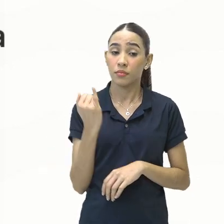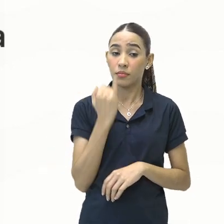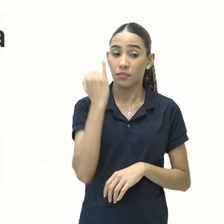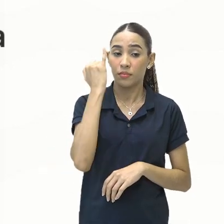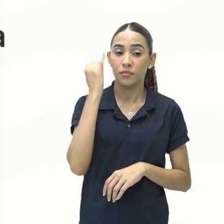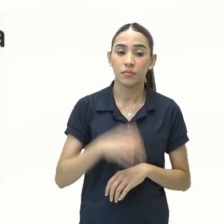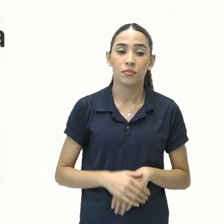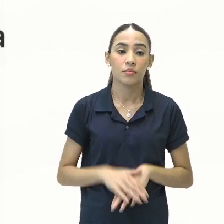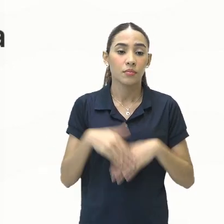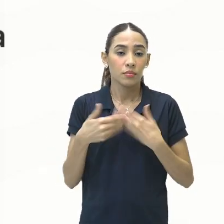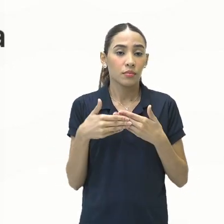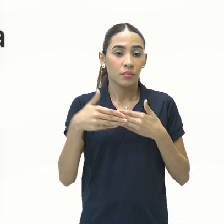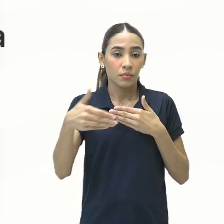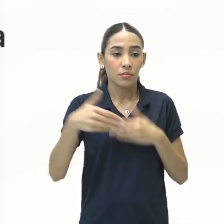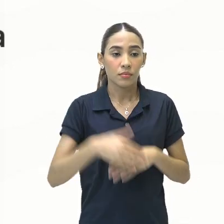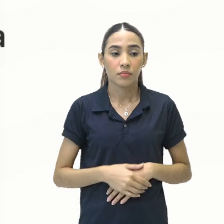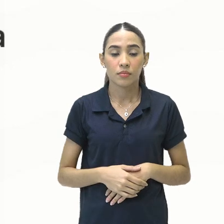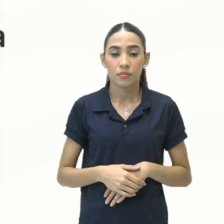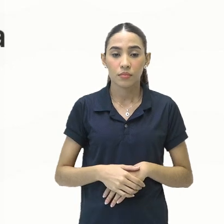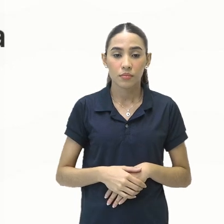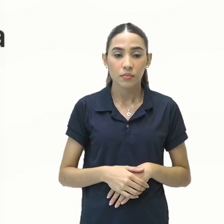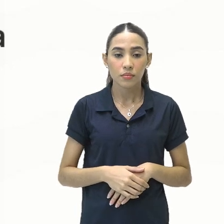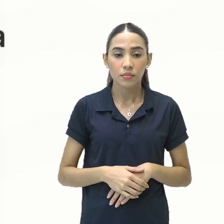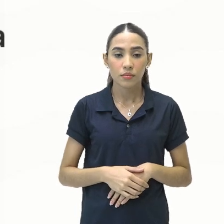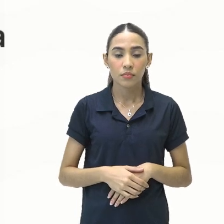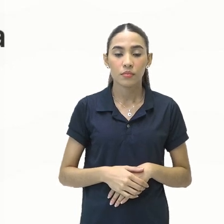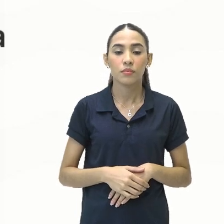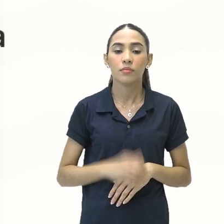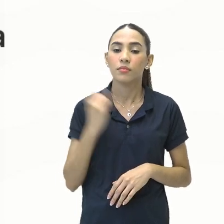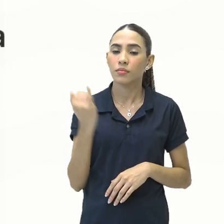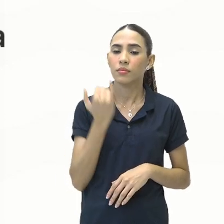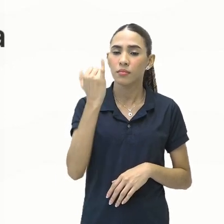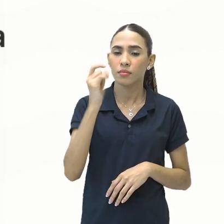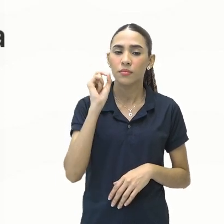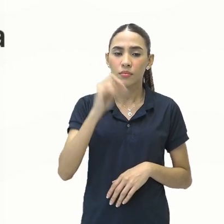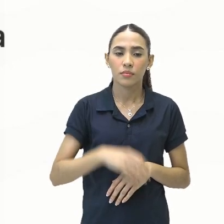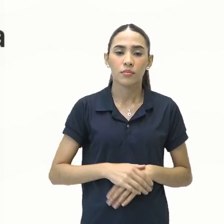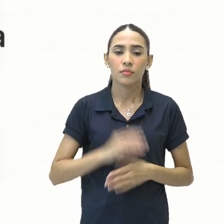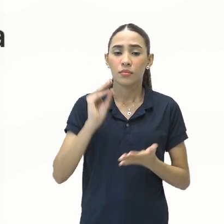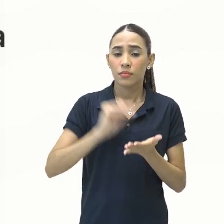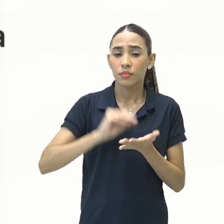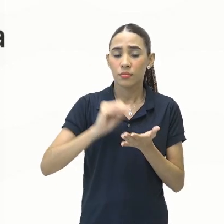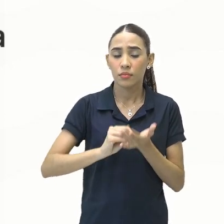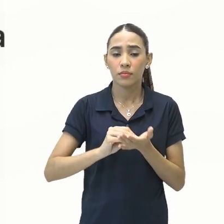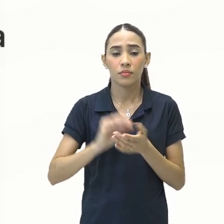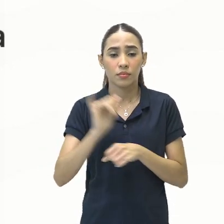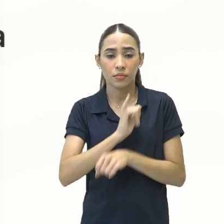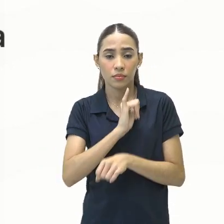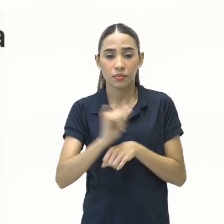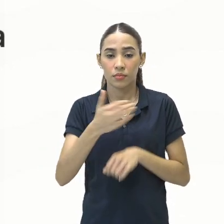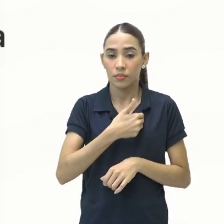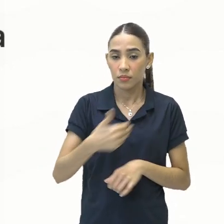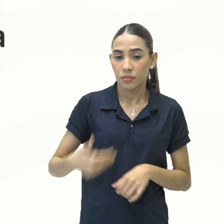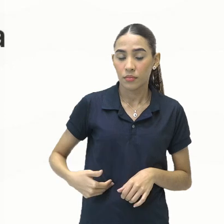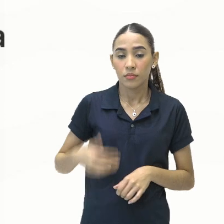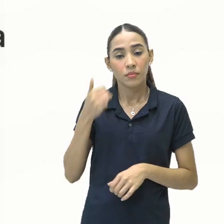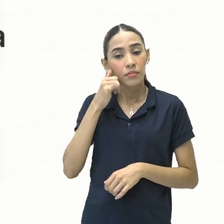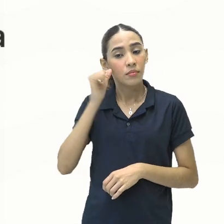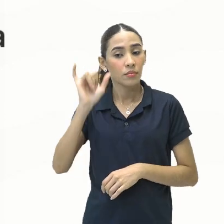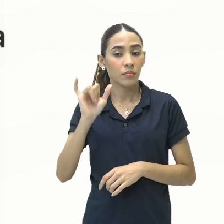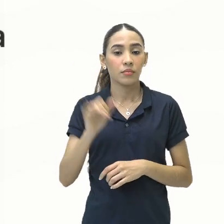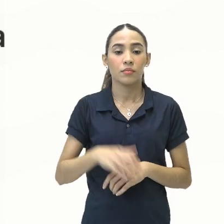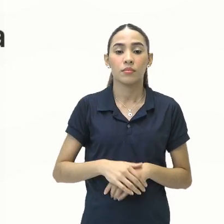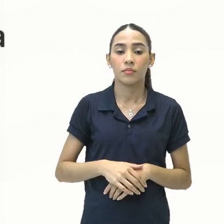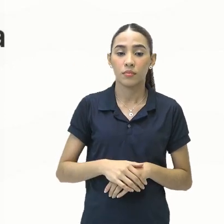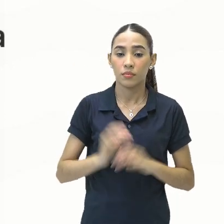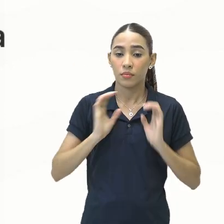partir daqui, ele está ressaltando a ausência de medidas governamentais para combater a venda de dados pessoais e a